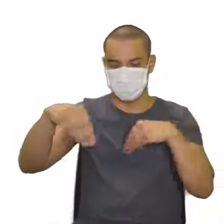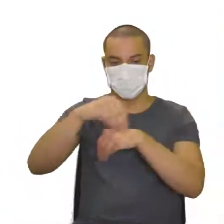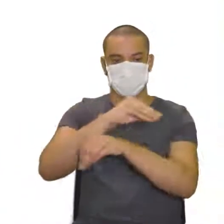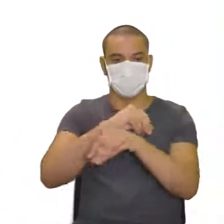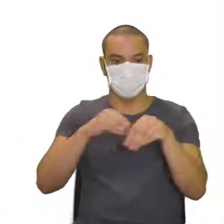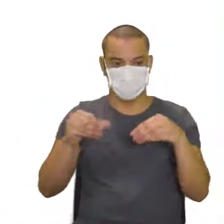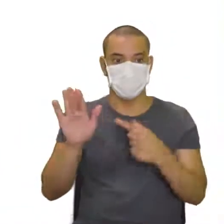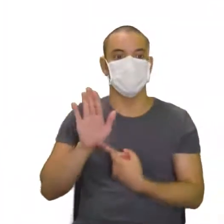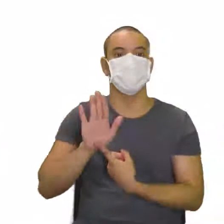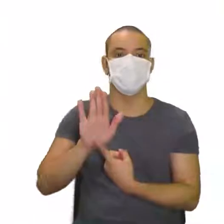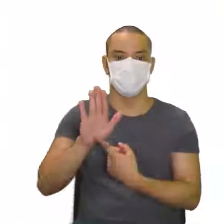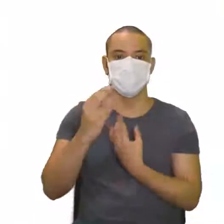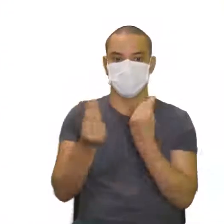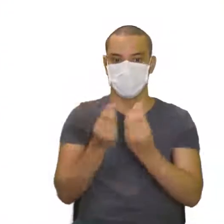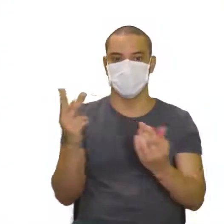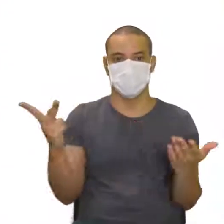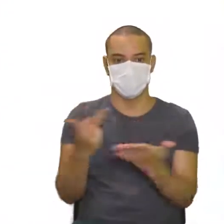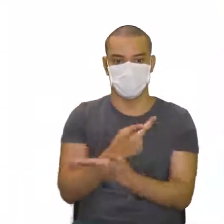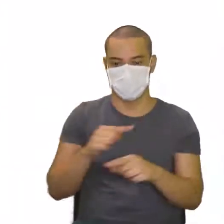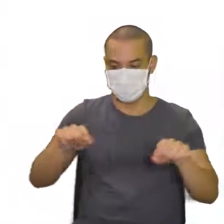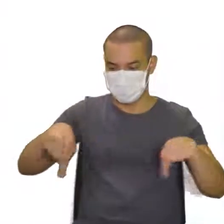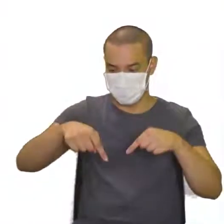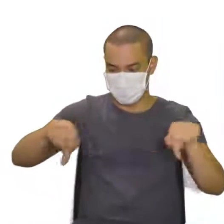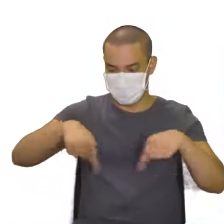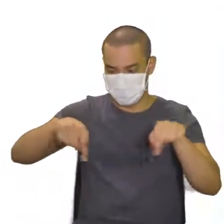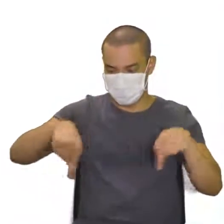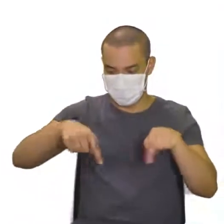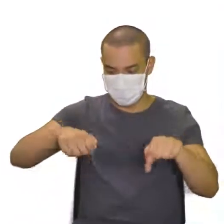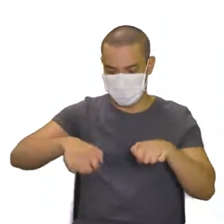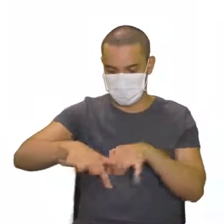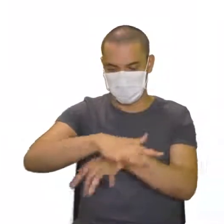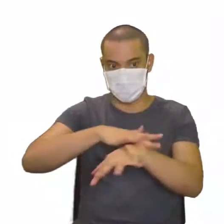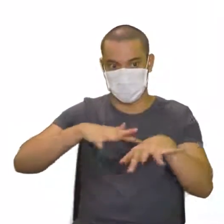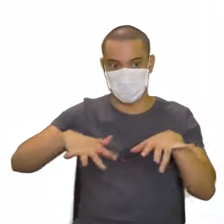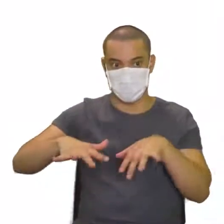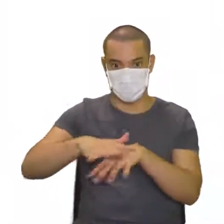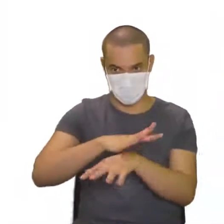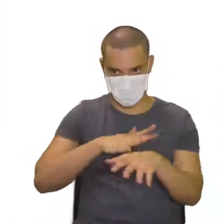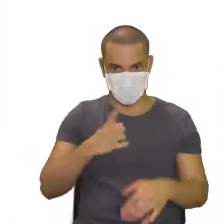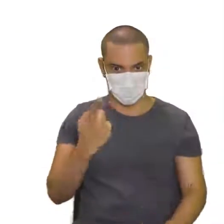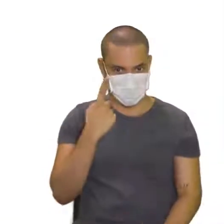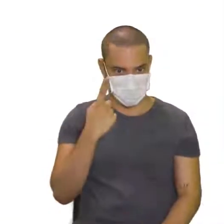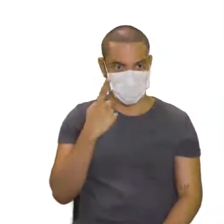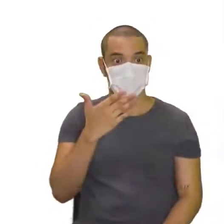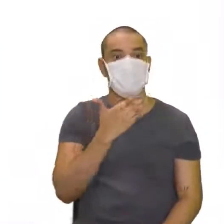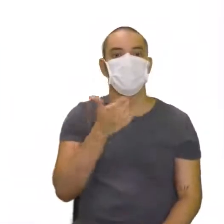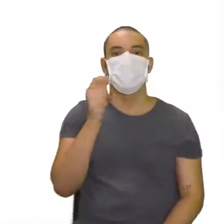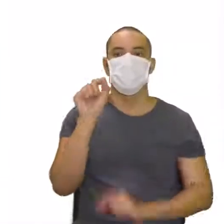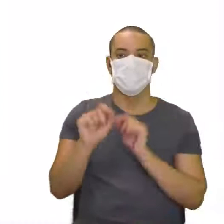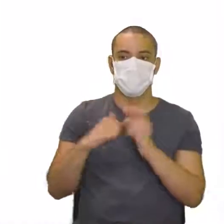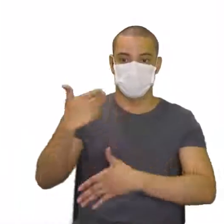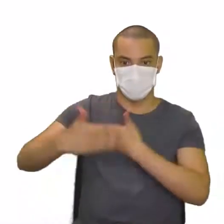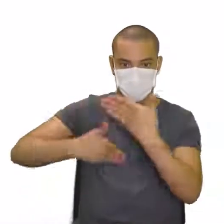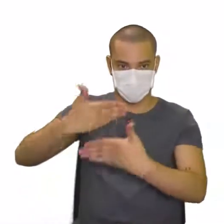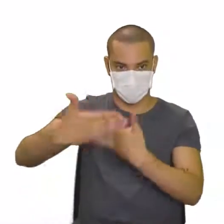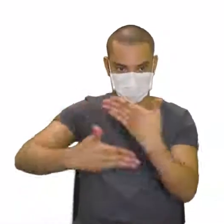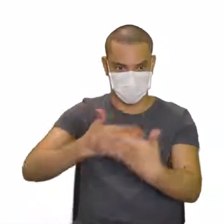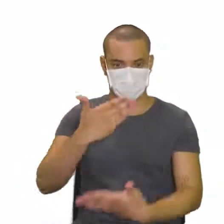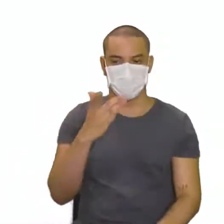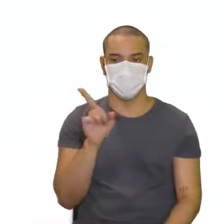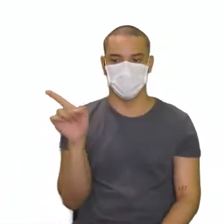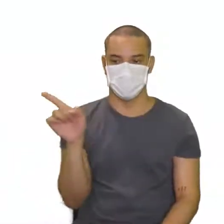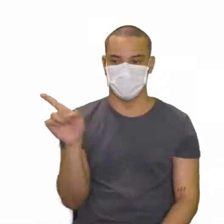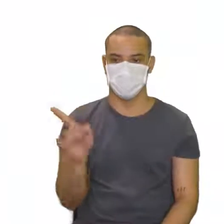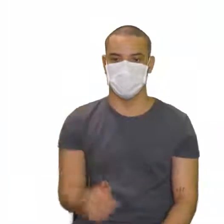jeito do campo magnético, né? O fluxo aqui do campo magnético. Vamos observar melhor nessas próximas figuras aqui, olha